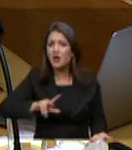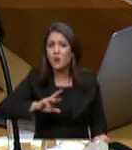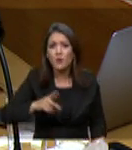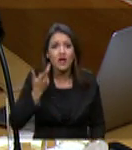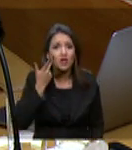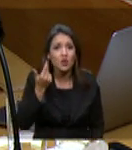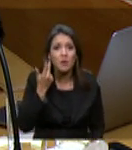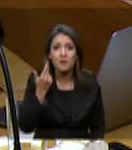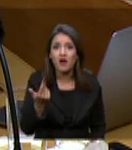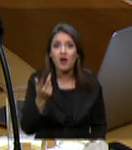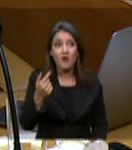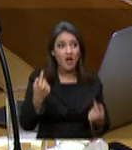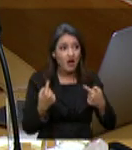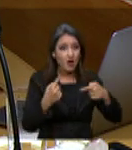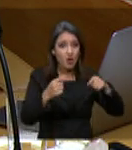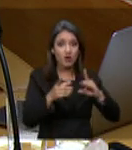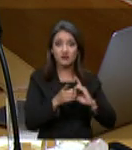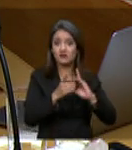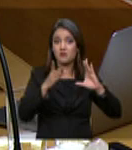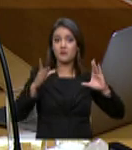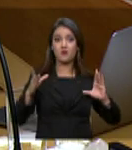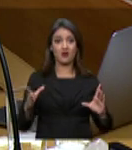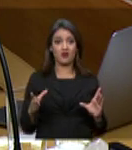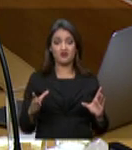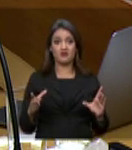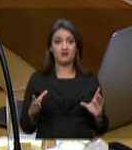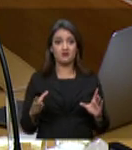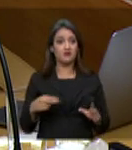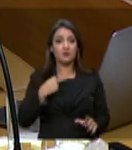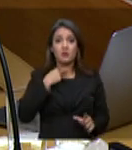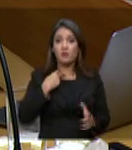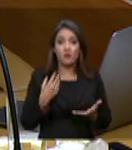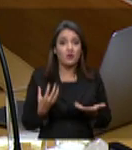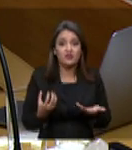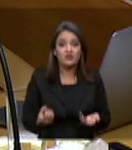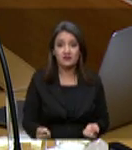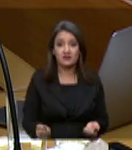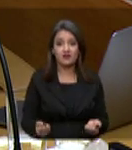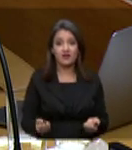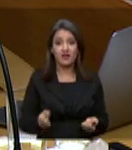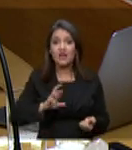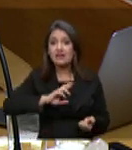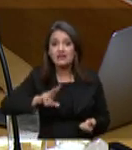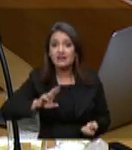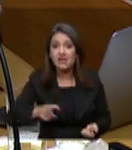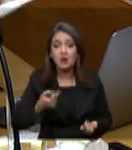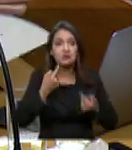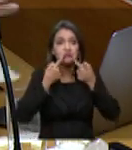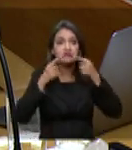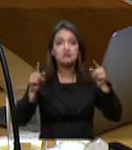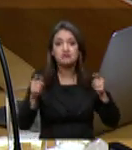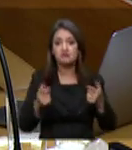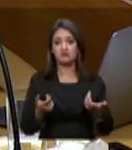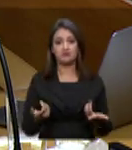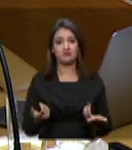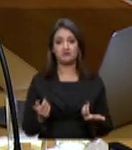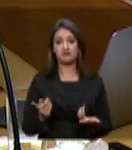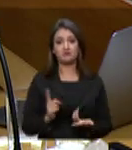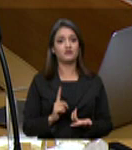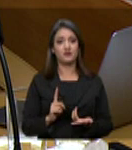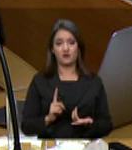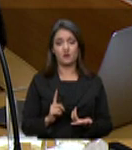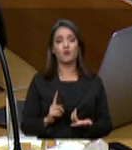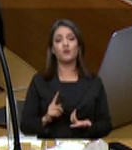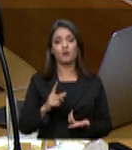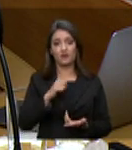normal ataque à democracia não é um legítimo exercício de crítica Não nessa Dimensão em